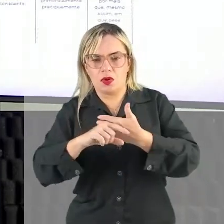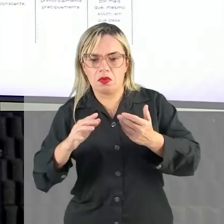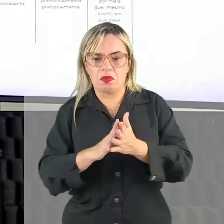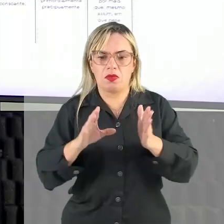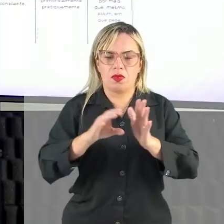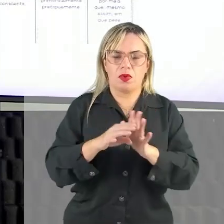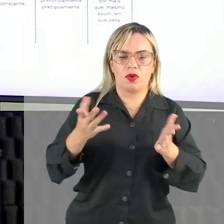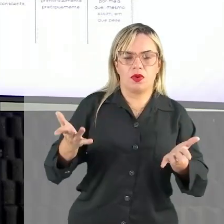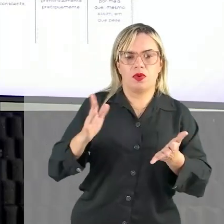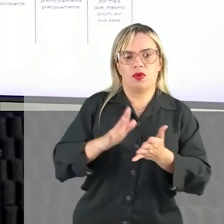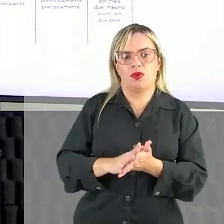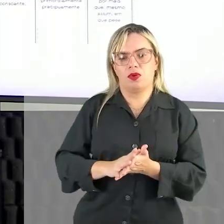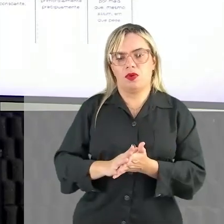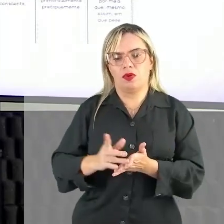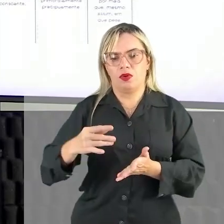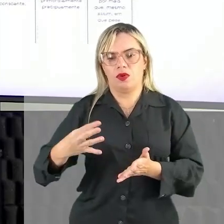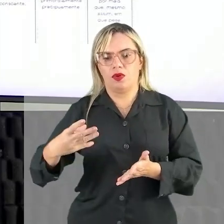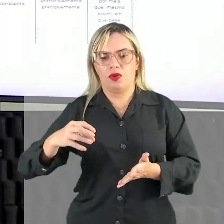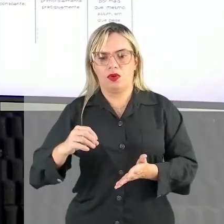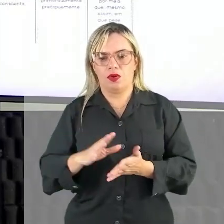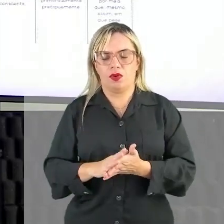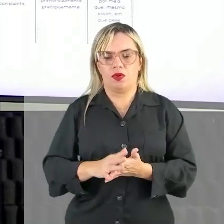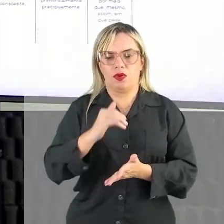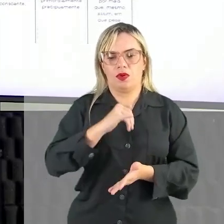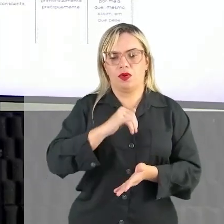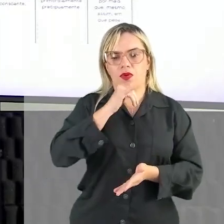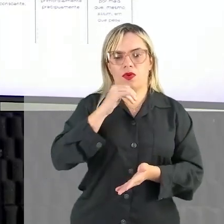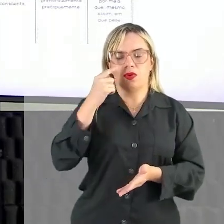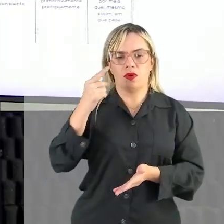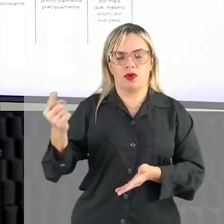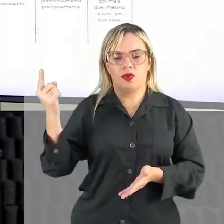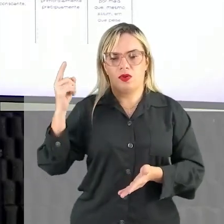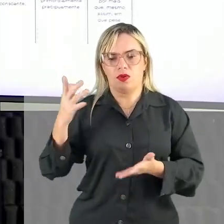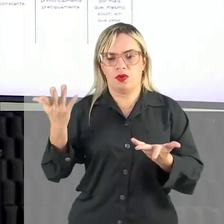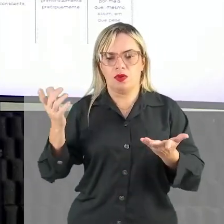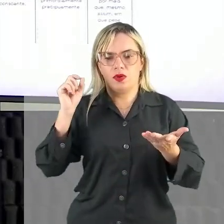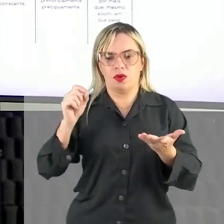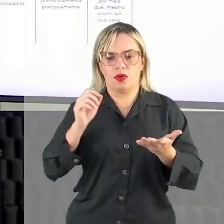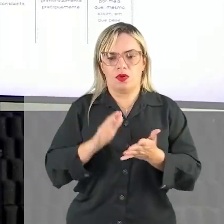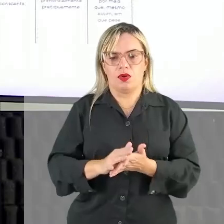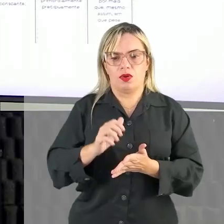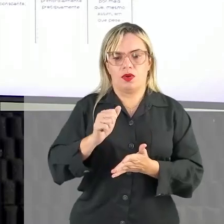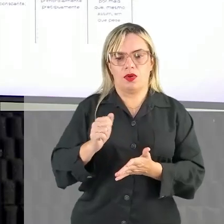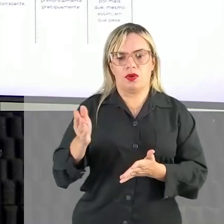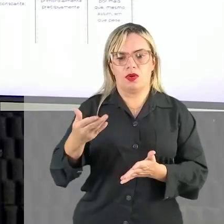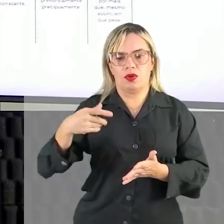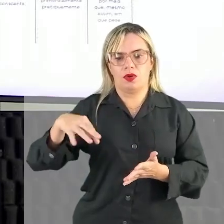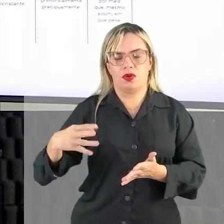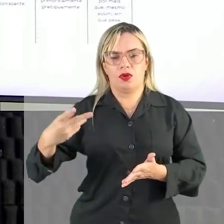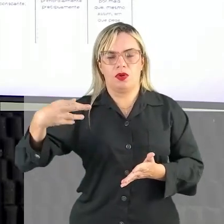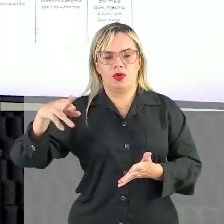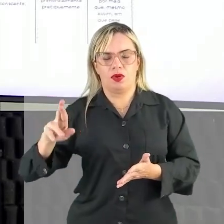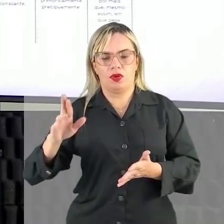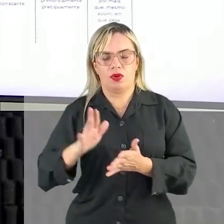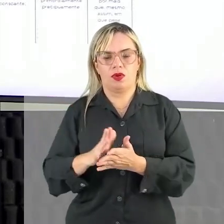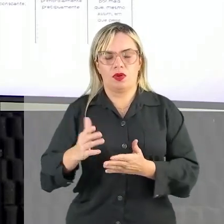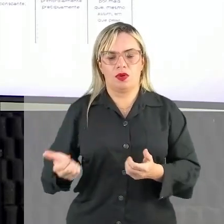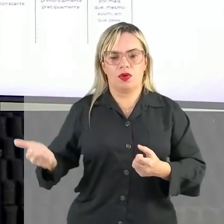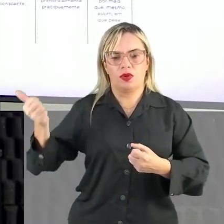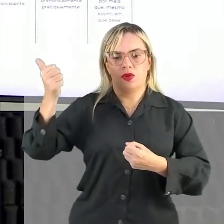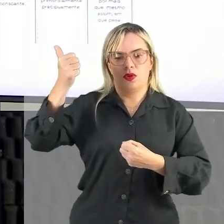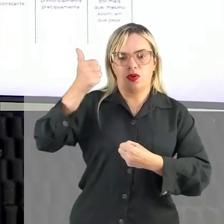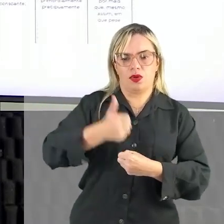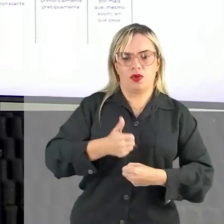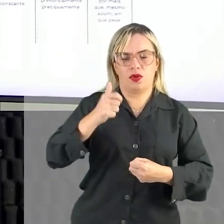é por exemplo a saber quando eu ó o a saber dá para eu substituir por por exemplo